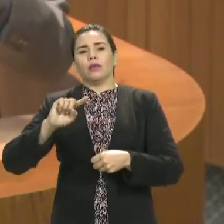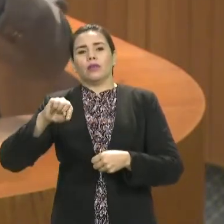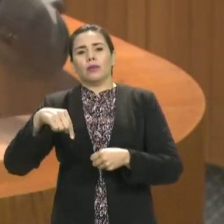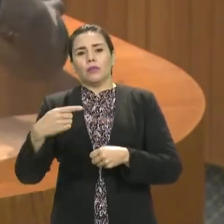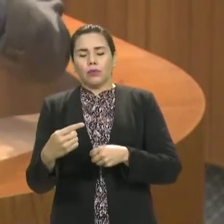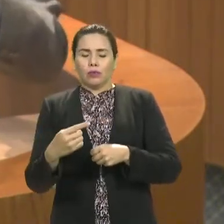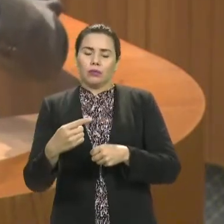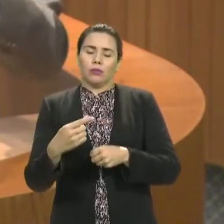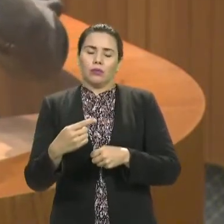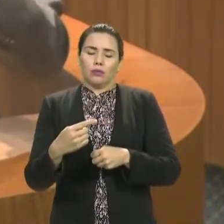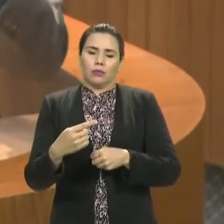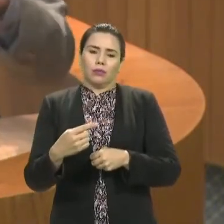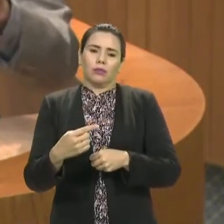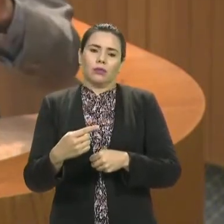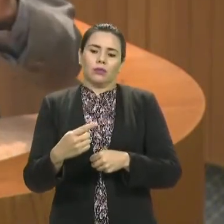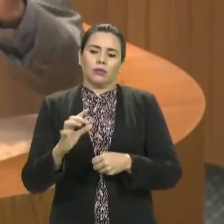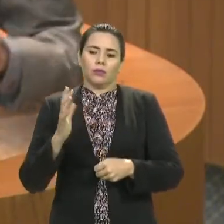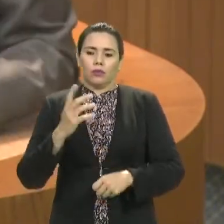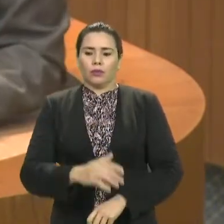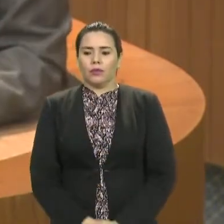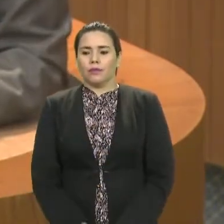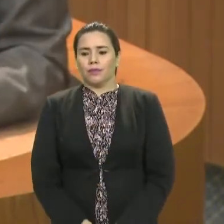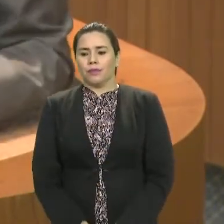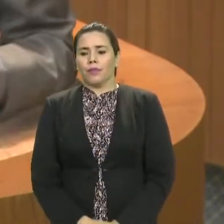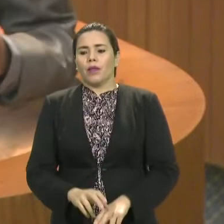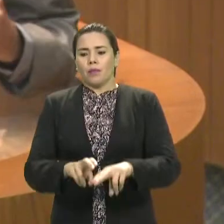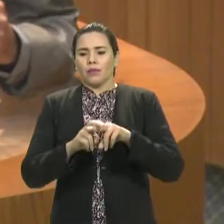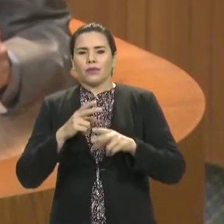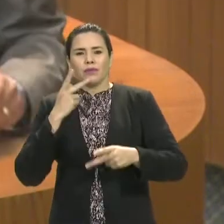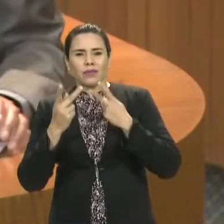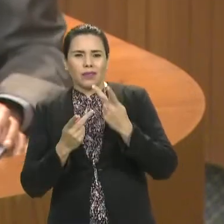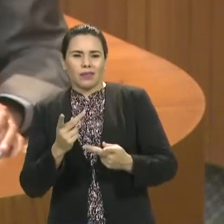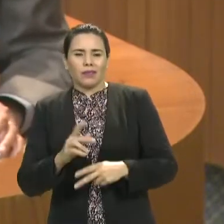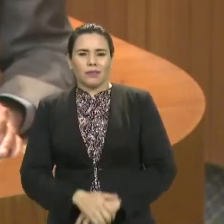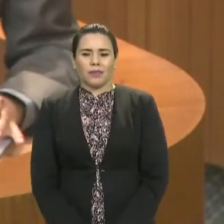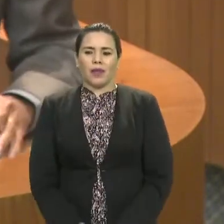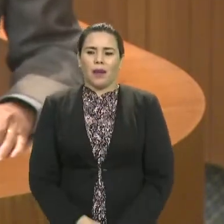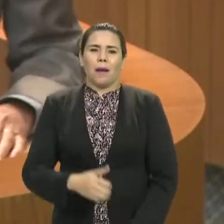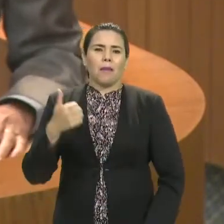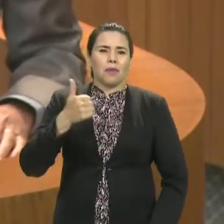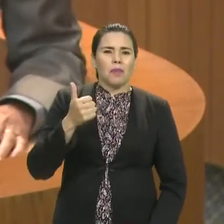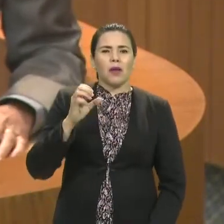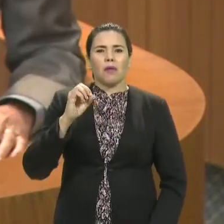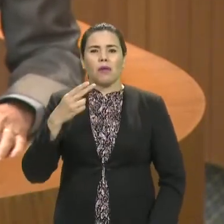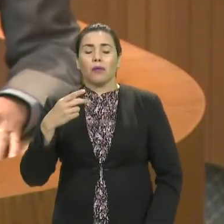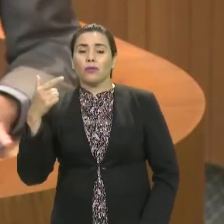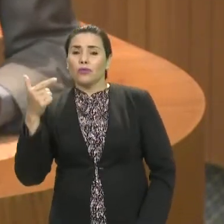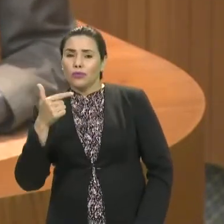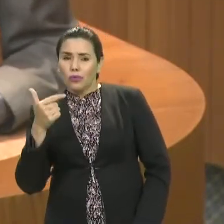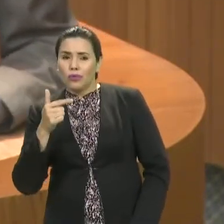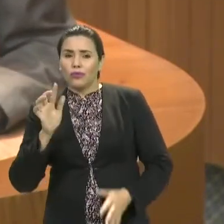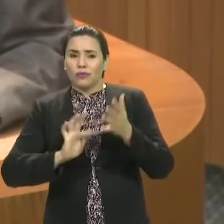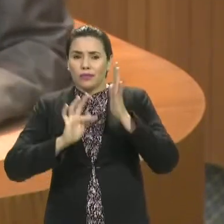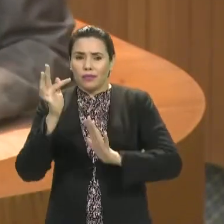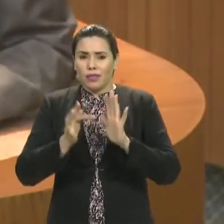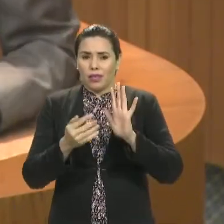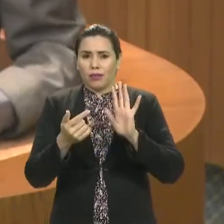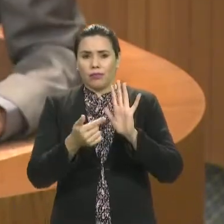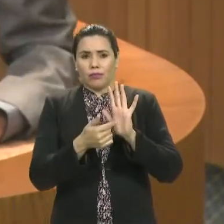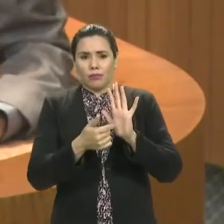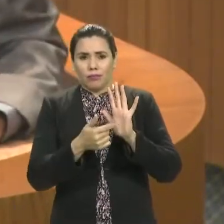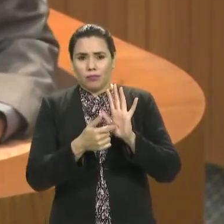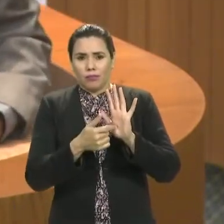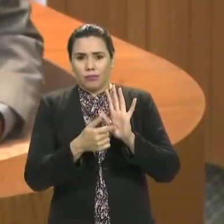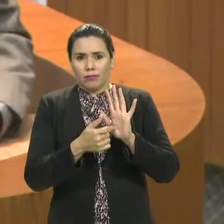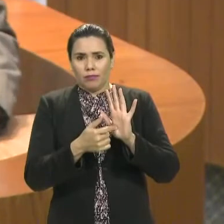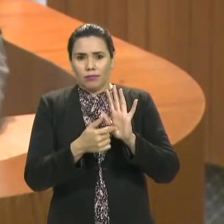até 1º, dia 2 de fevereiro, não estão respaldados neste regimento. A